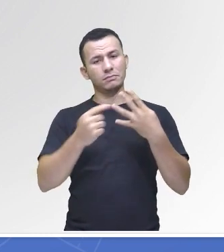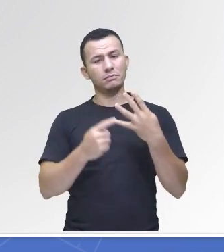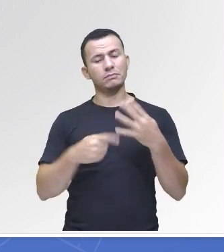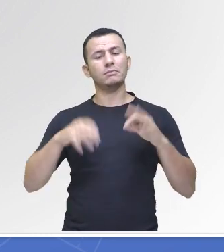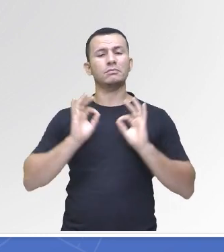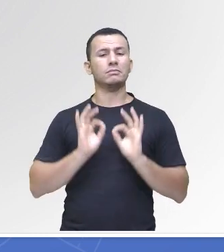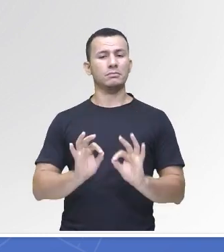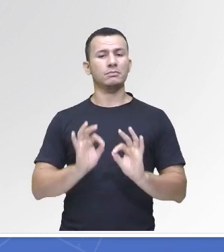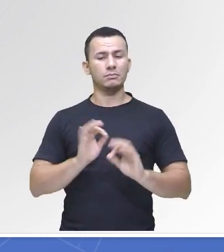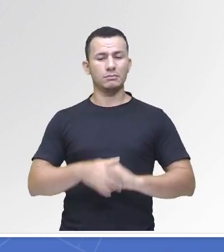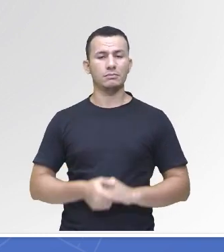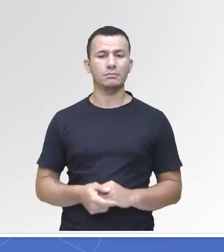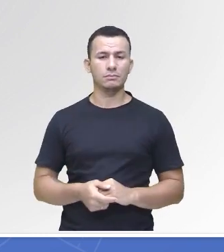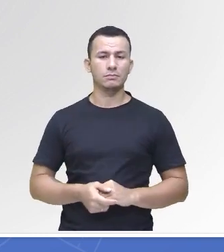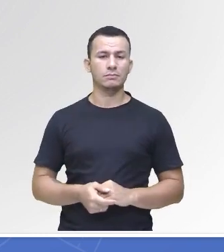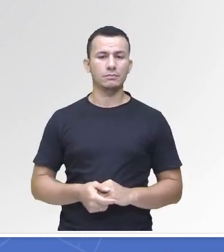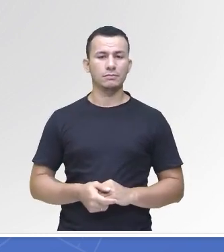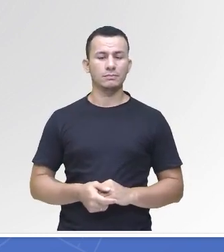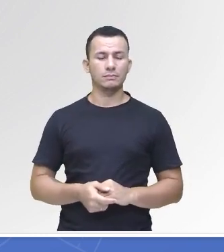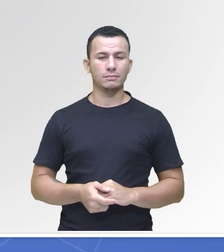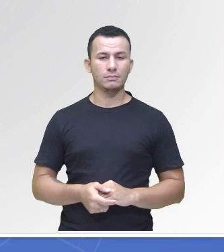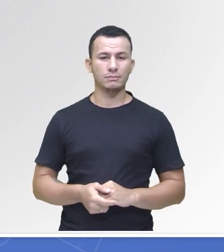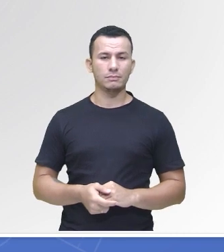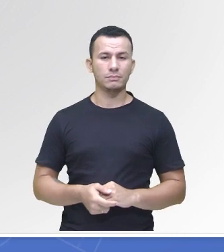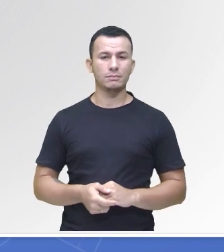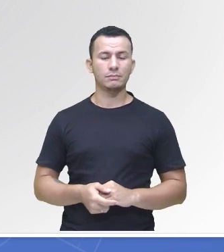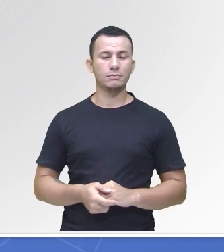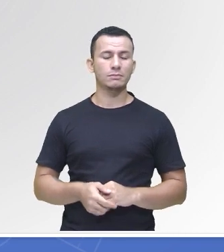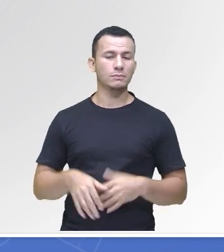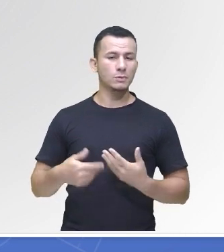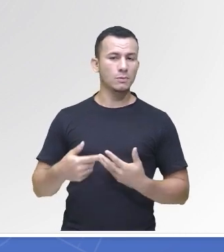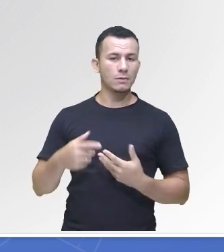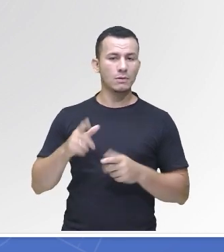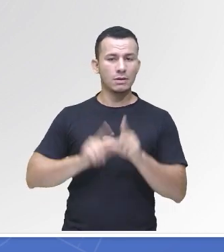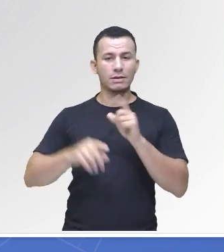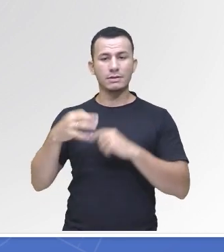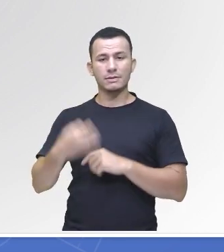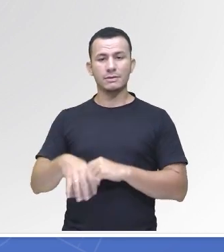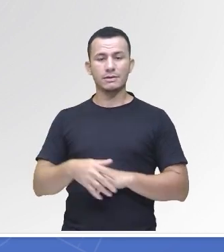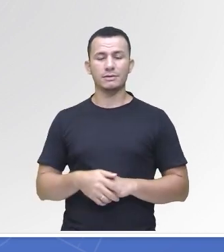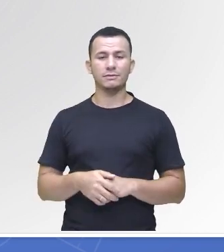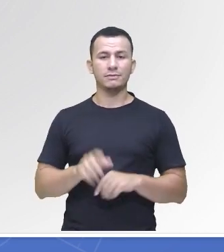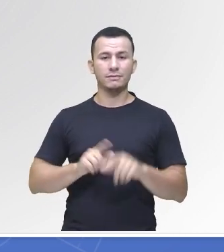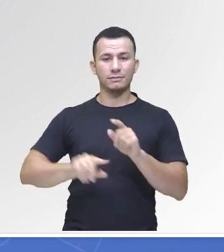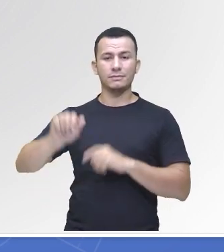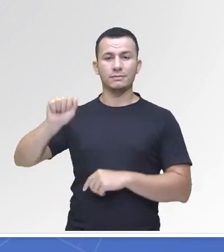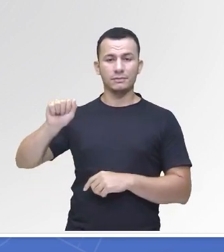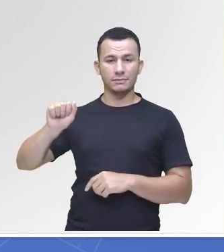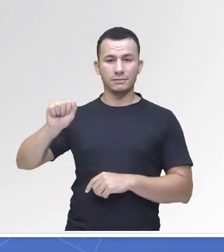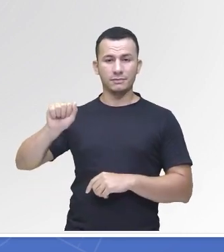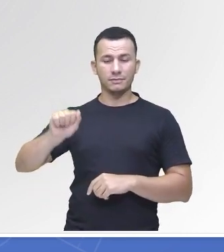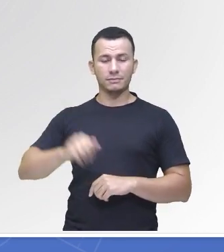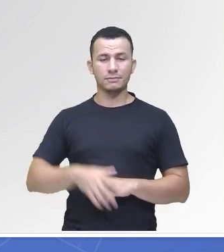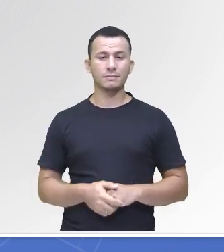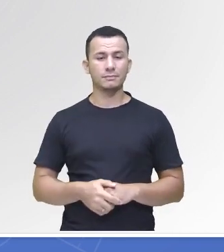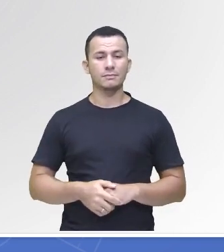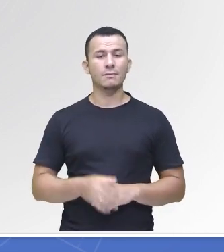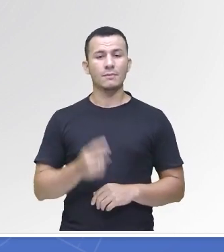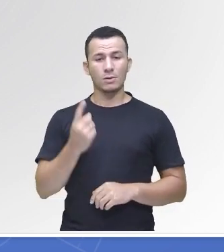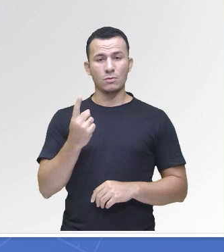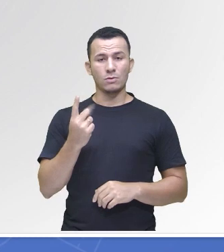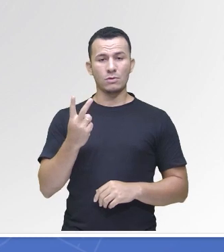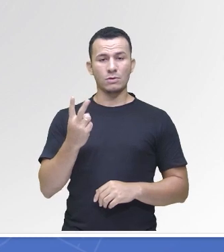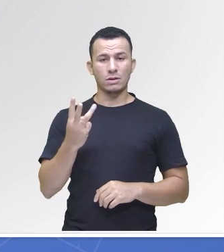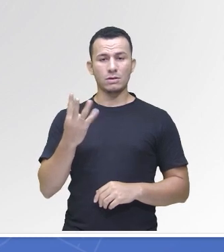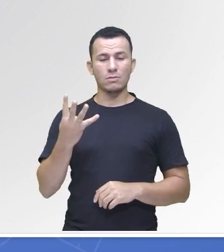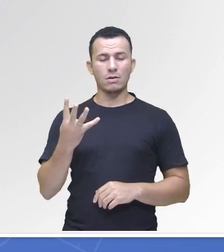estão corretas. E aí, a nossa alternativa, então, é a alternativa A, né? 1, 2,